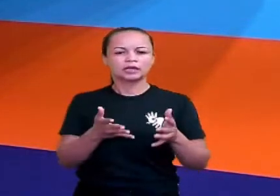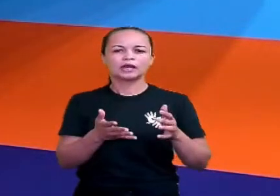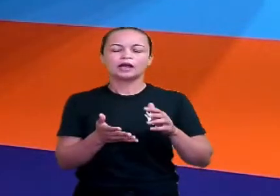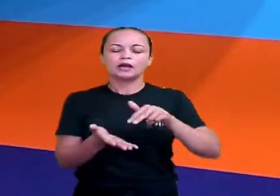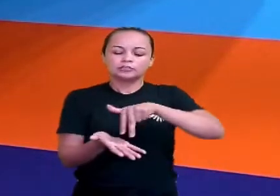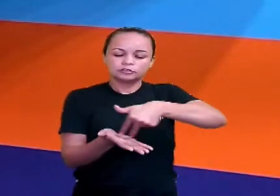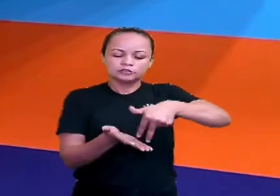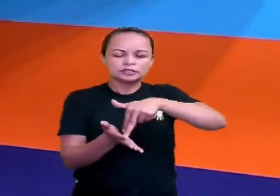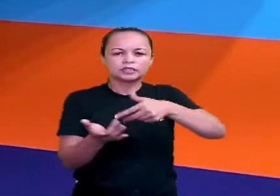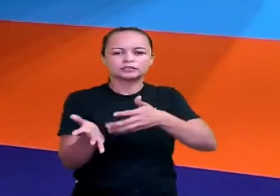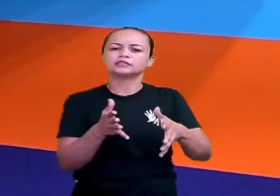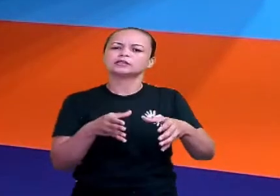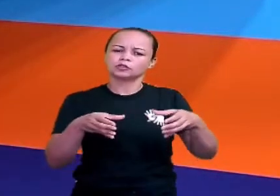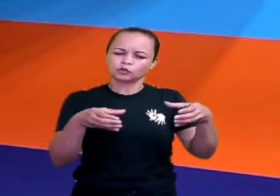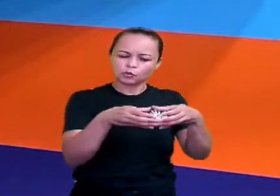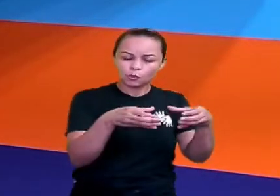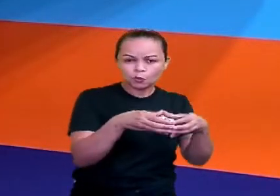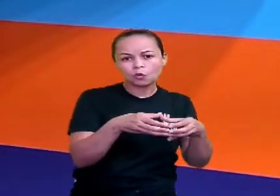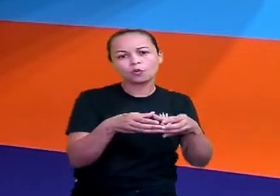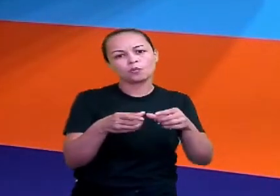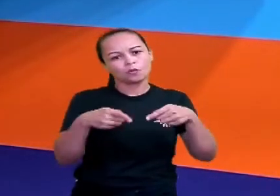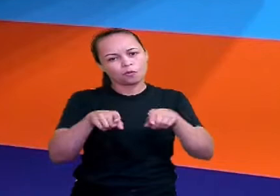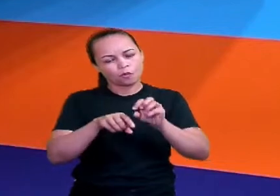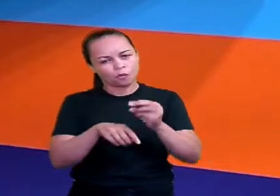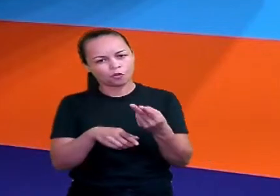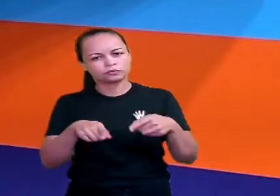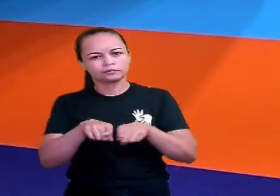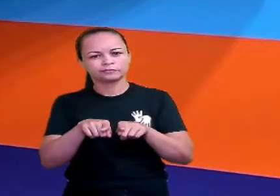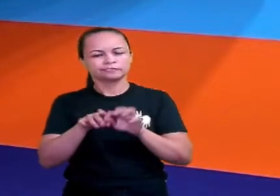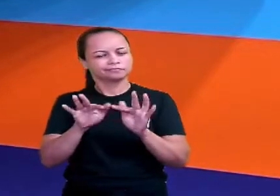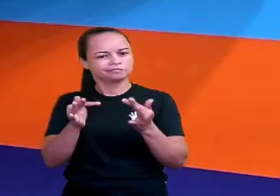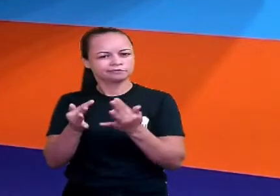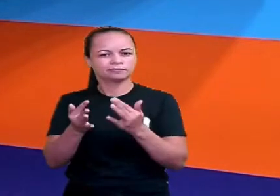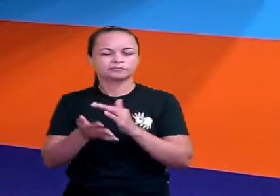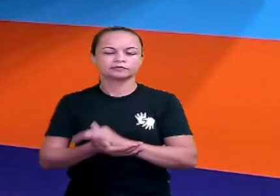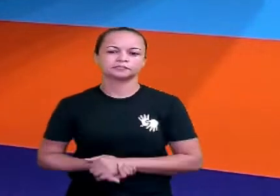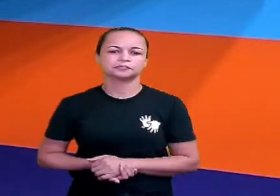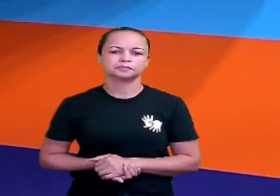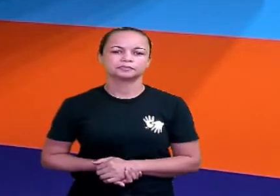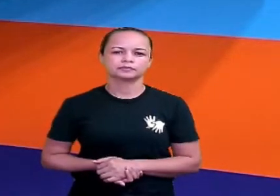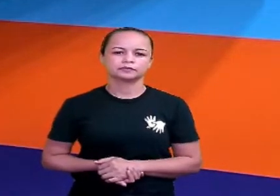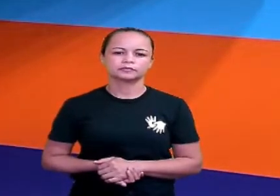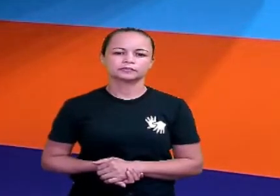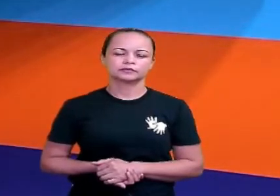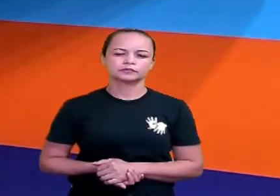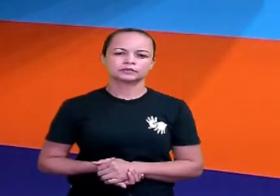história coletiva, tá bom? Uma outra coisa